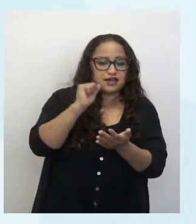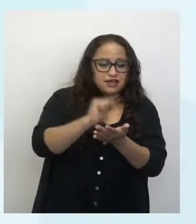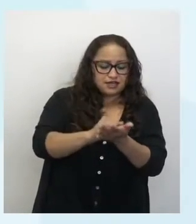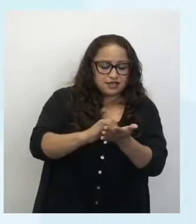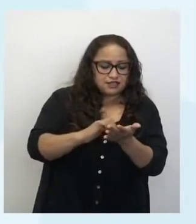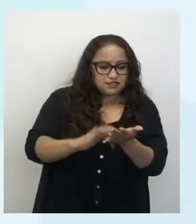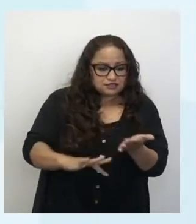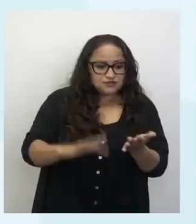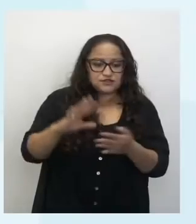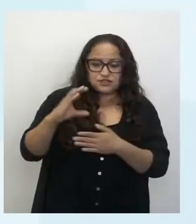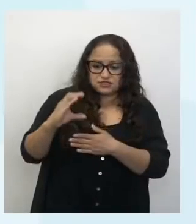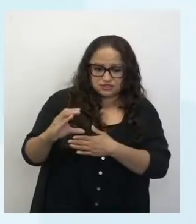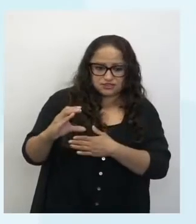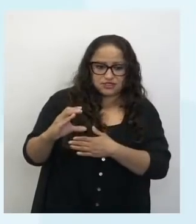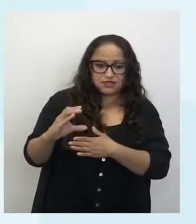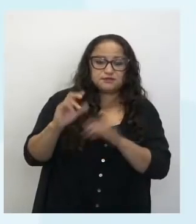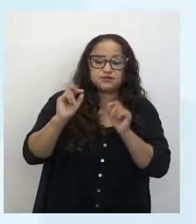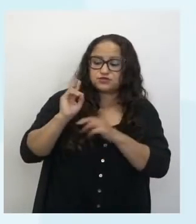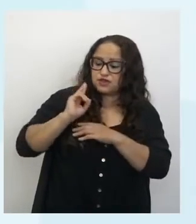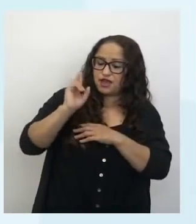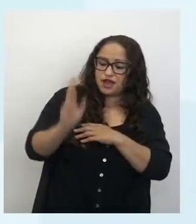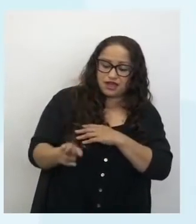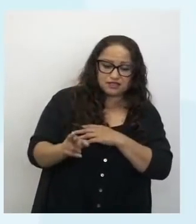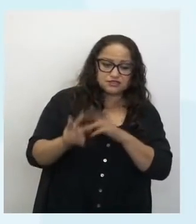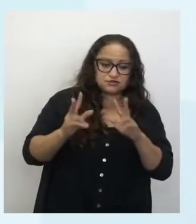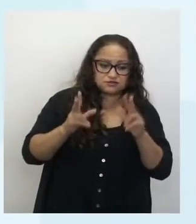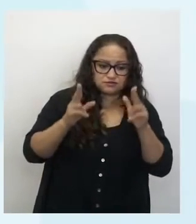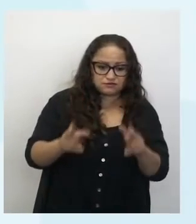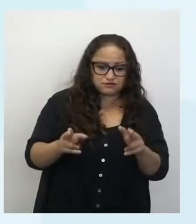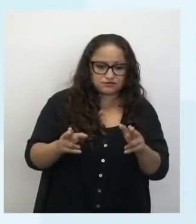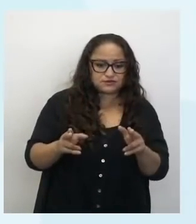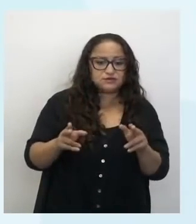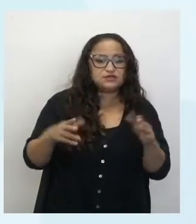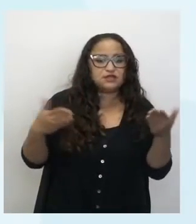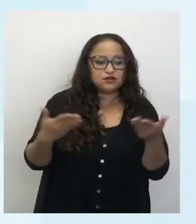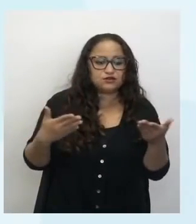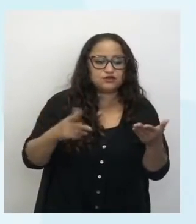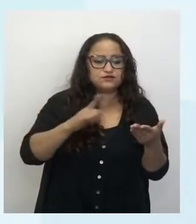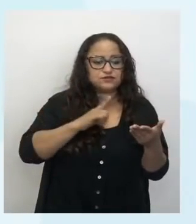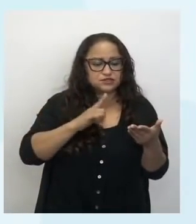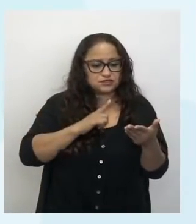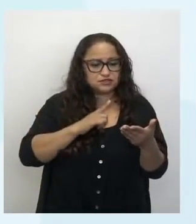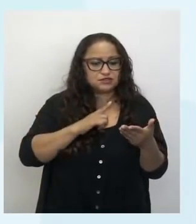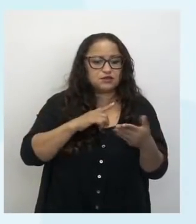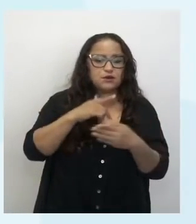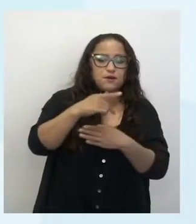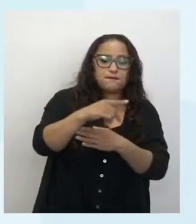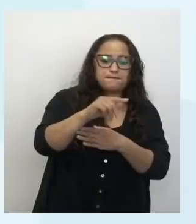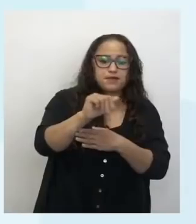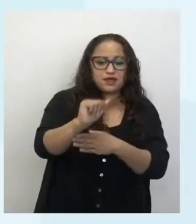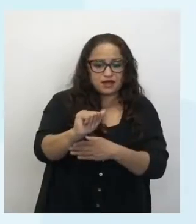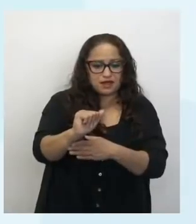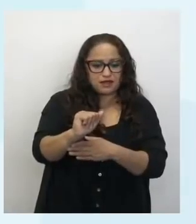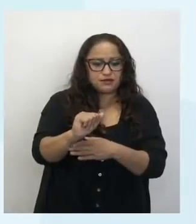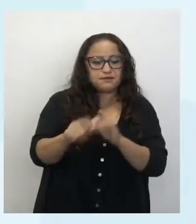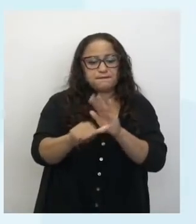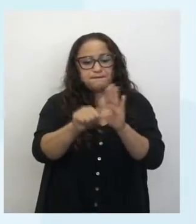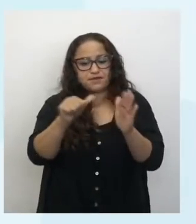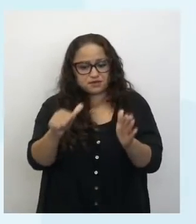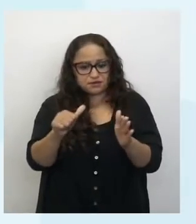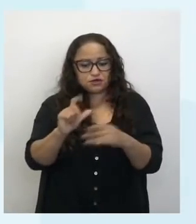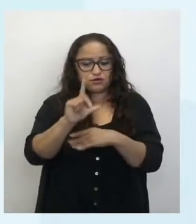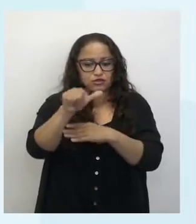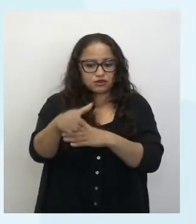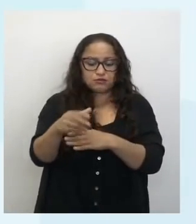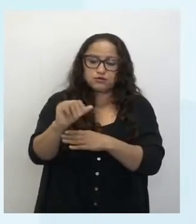razão entre os perímetros. Olha a ordem, D e A. Então, você tem que pôr o perímetro do D primeiro na fração e o